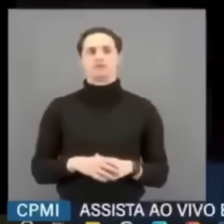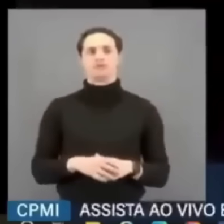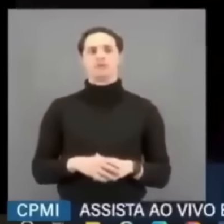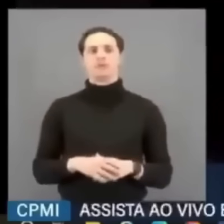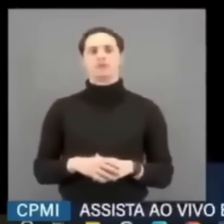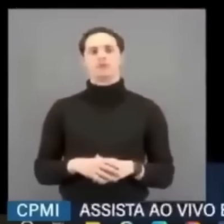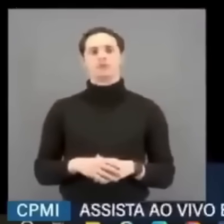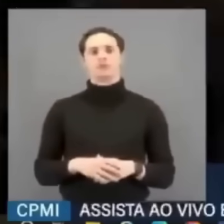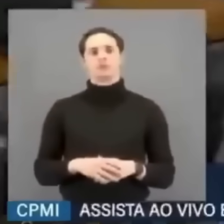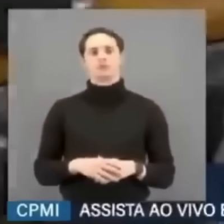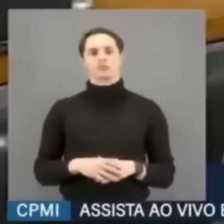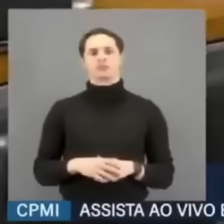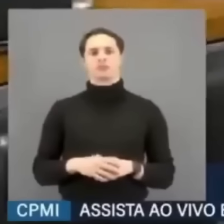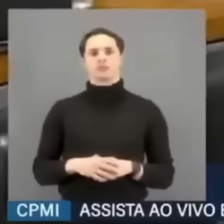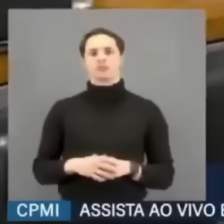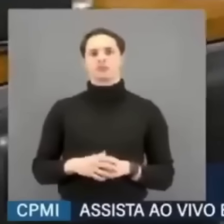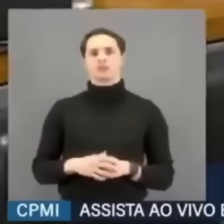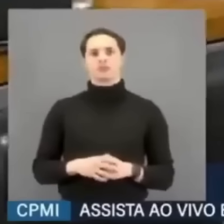piada.